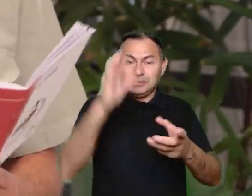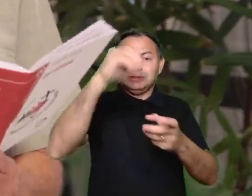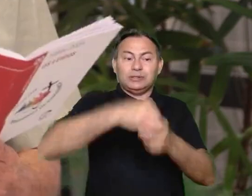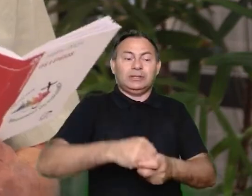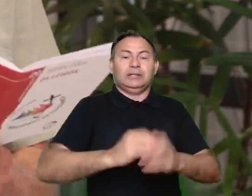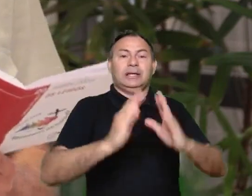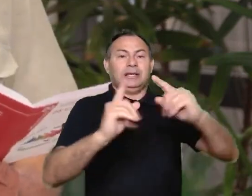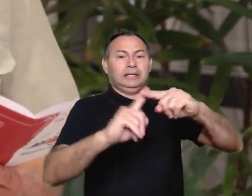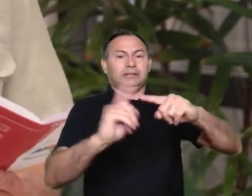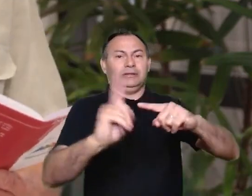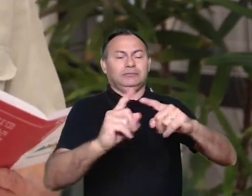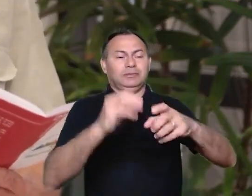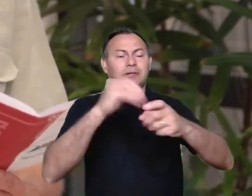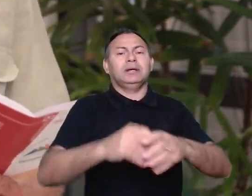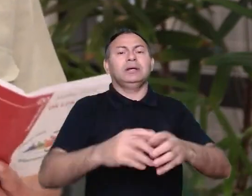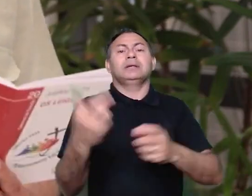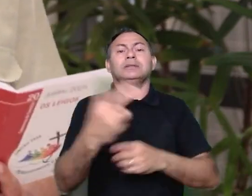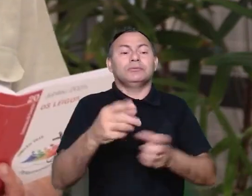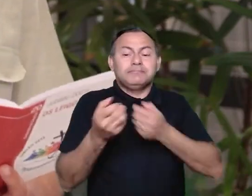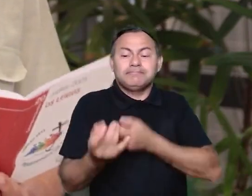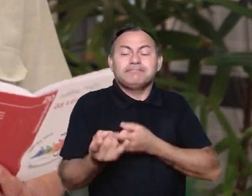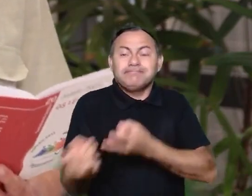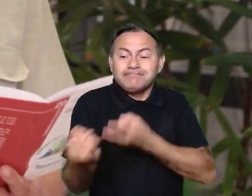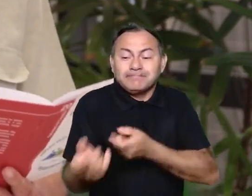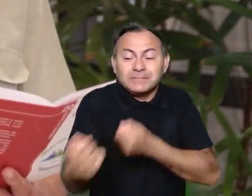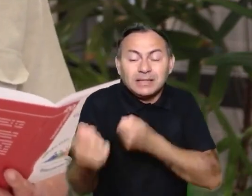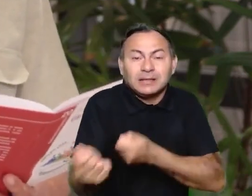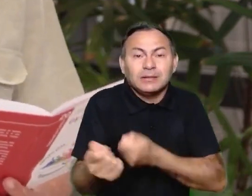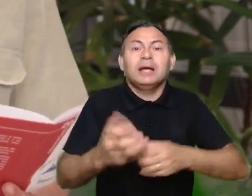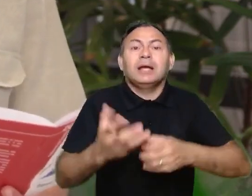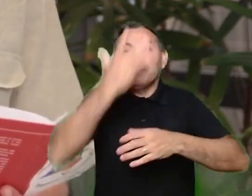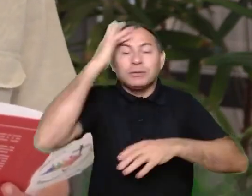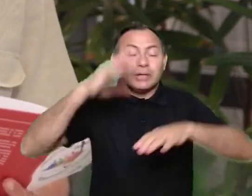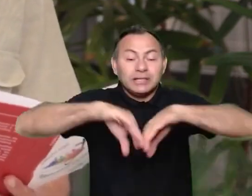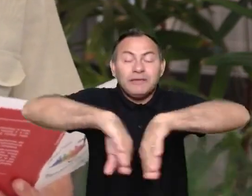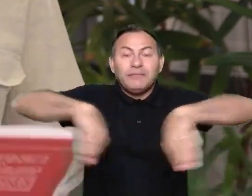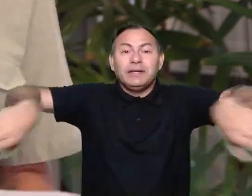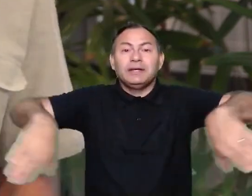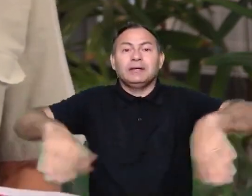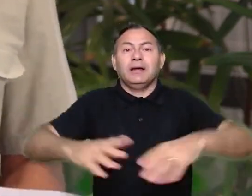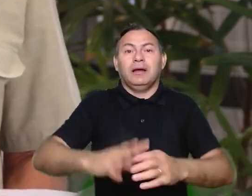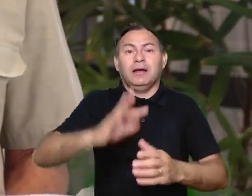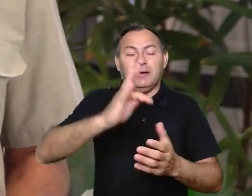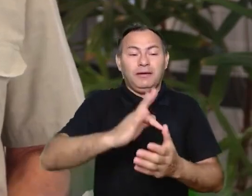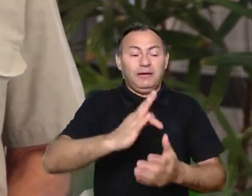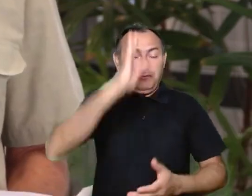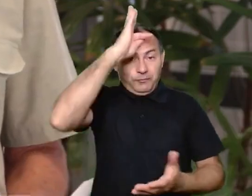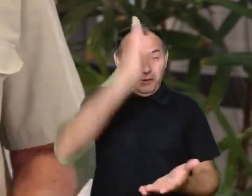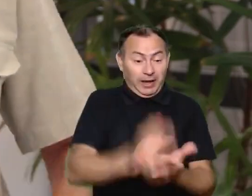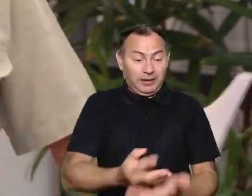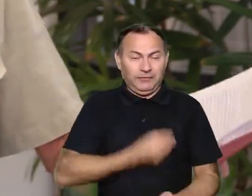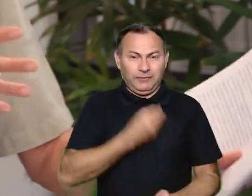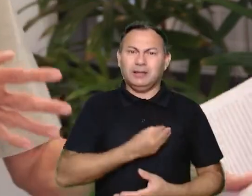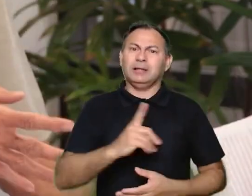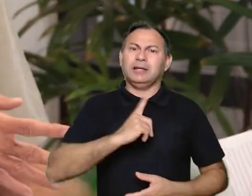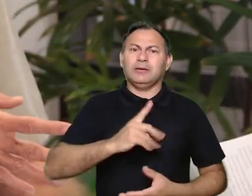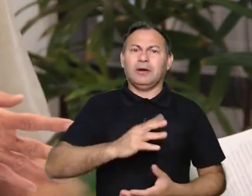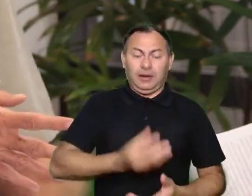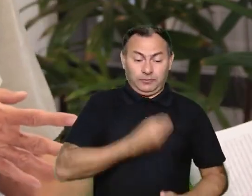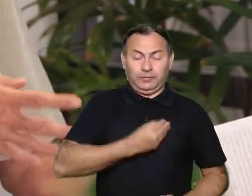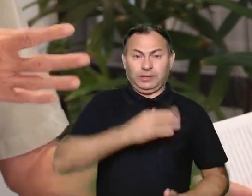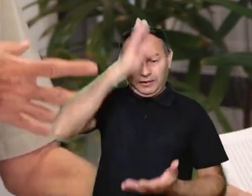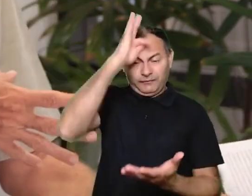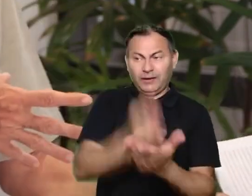ao intra-eclesial. E a segunda tentação é aqueles que dividem, que separam fé e vida. Até tem uma vida